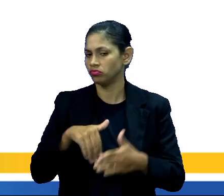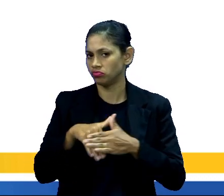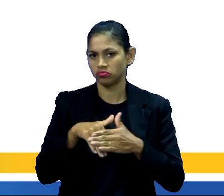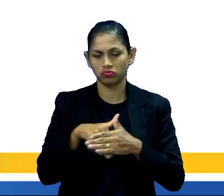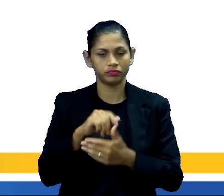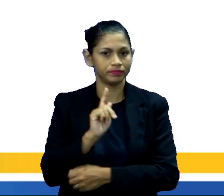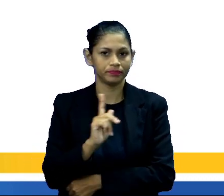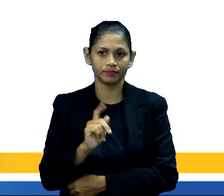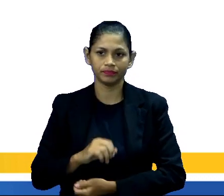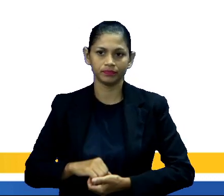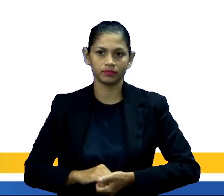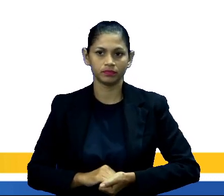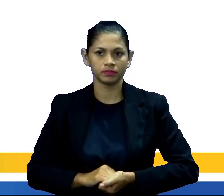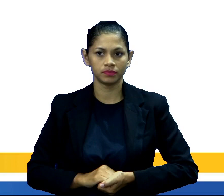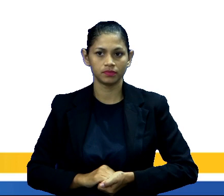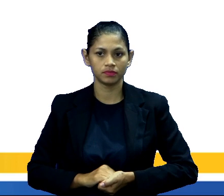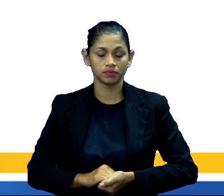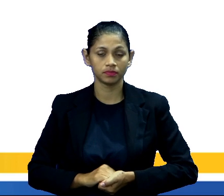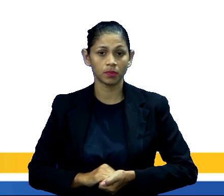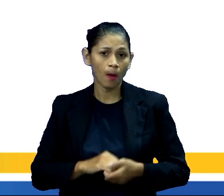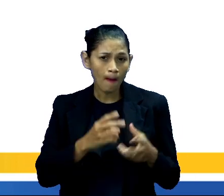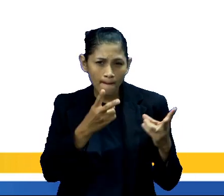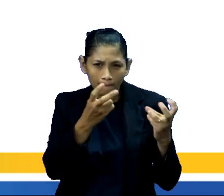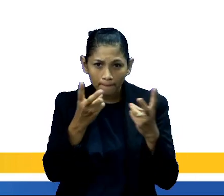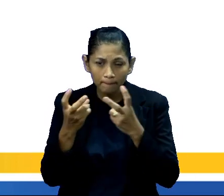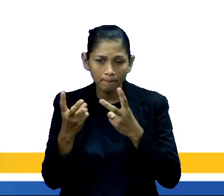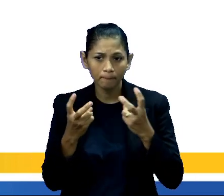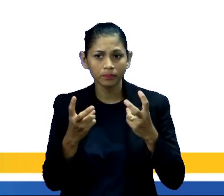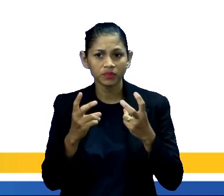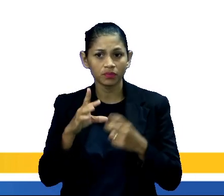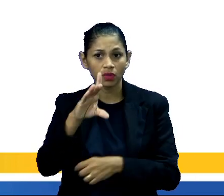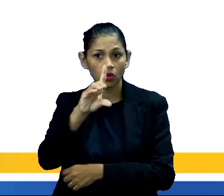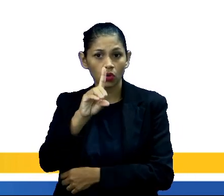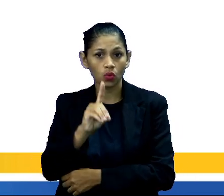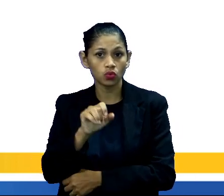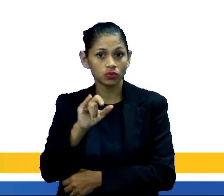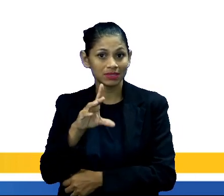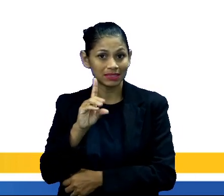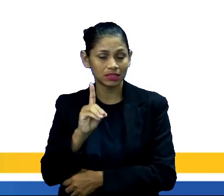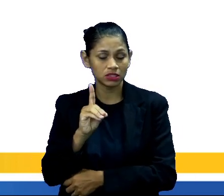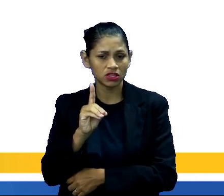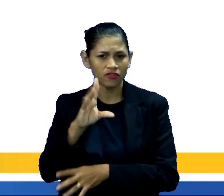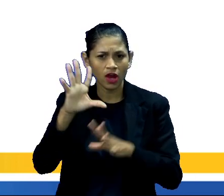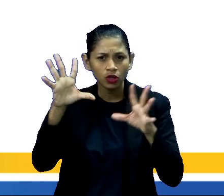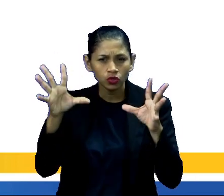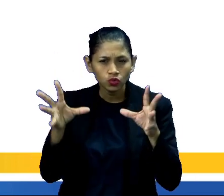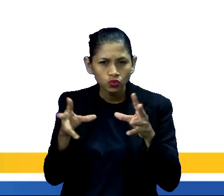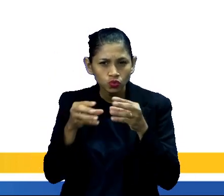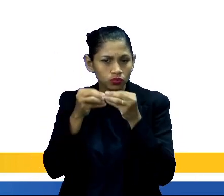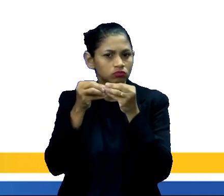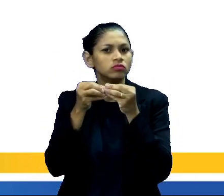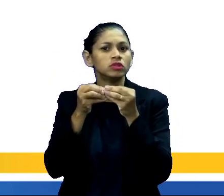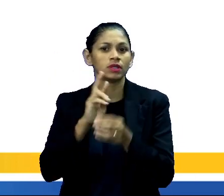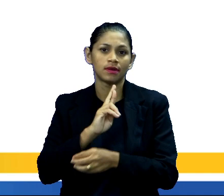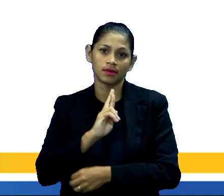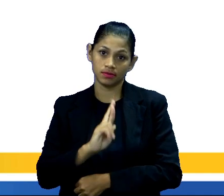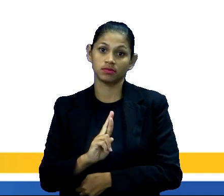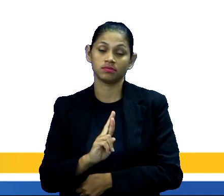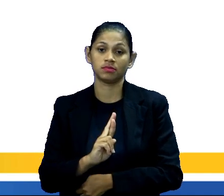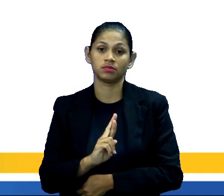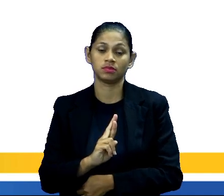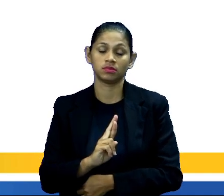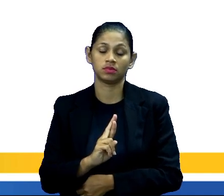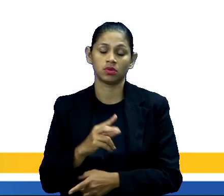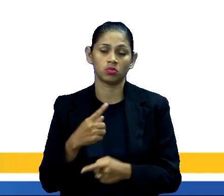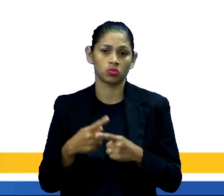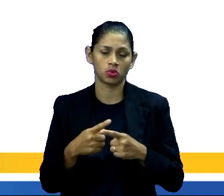ok? Prestem atenção também que esse did, ele vai basicamente resumir essa resposta,